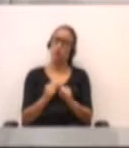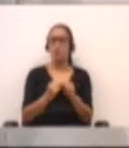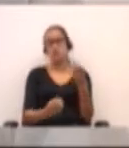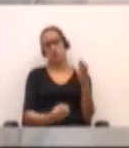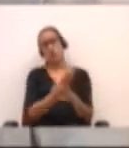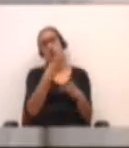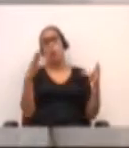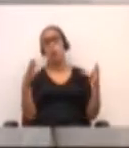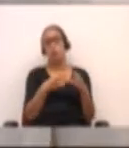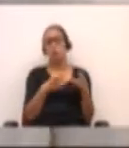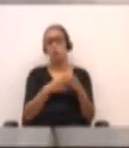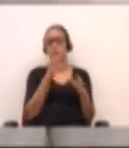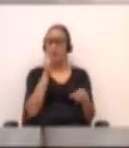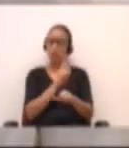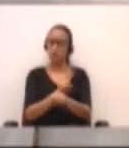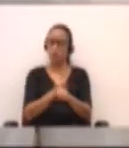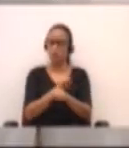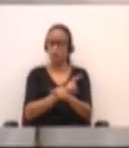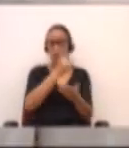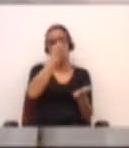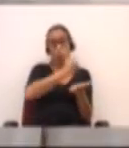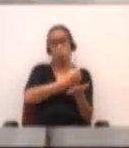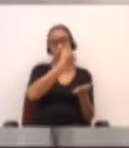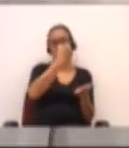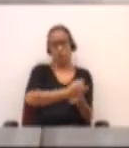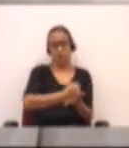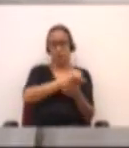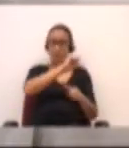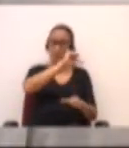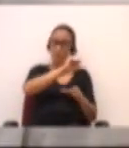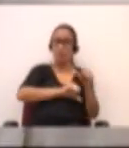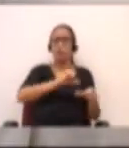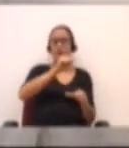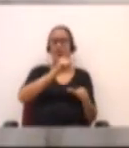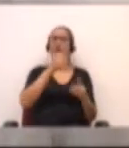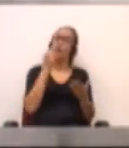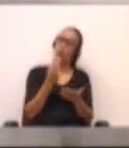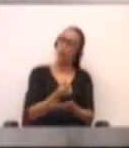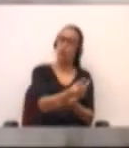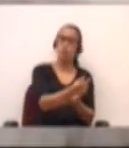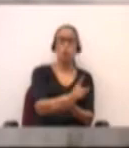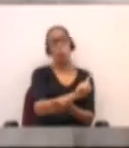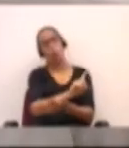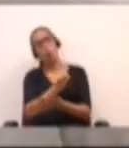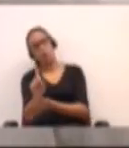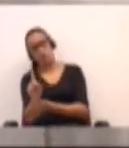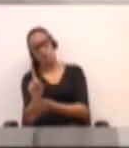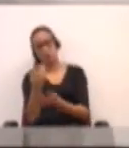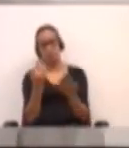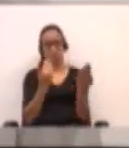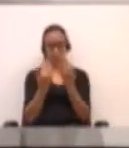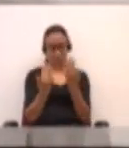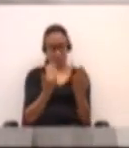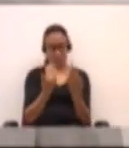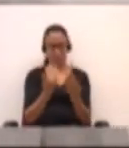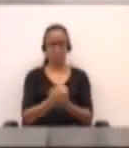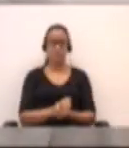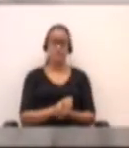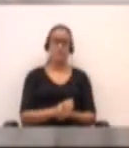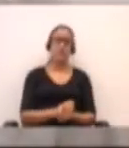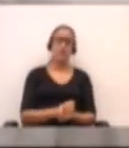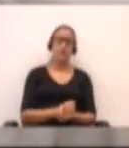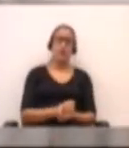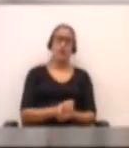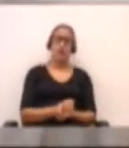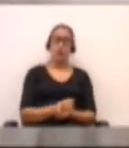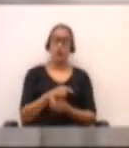da renovação ou não do contrato com a humanitária. Os PAs estão funcionando de forma razoável, os postos de saúde que